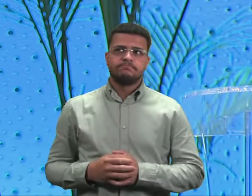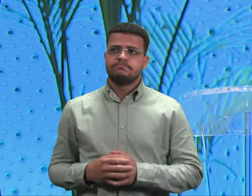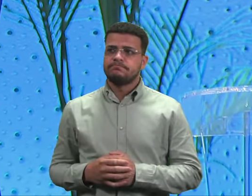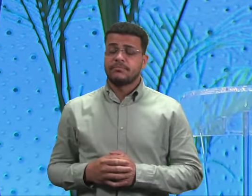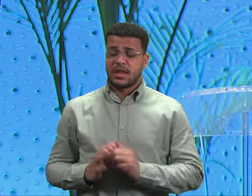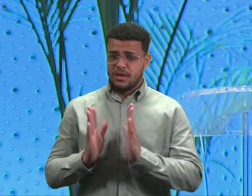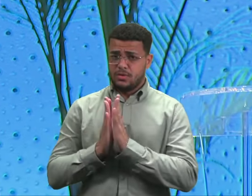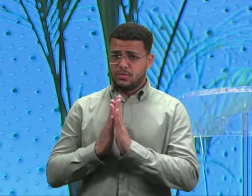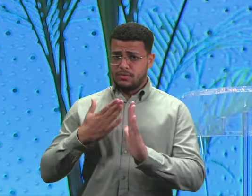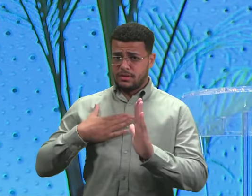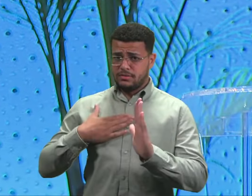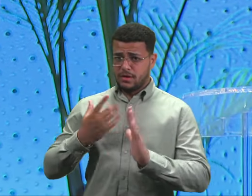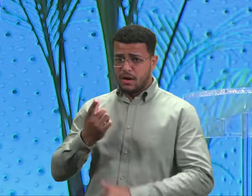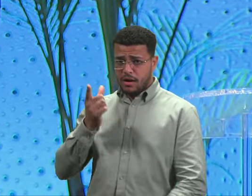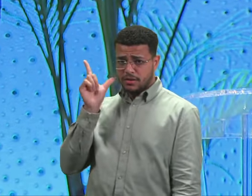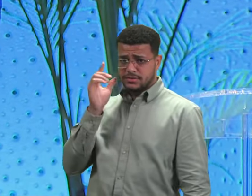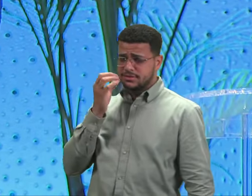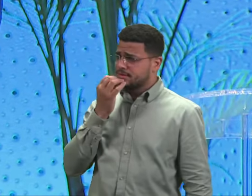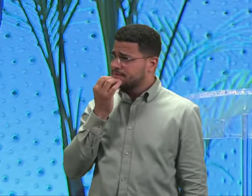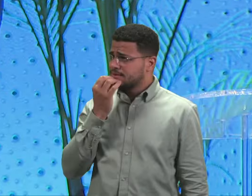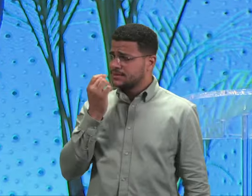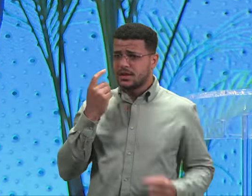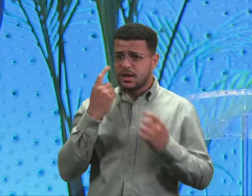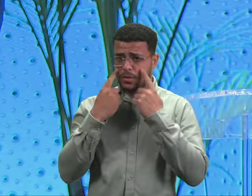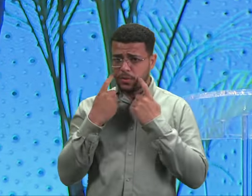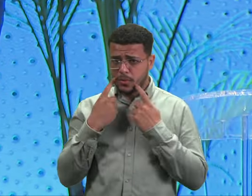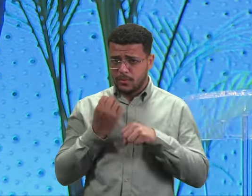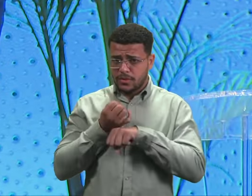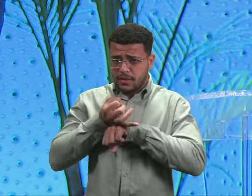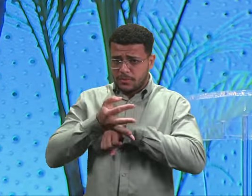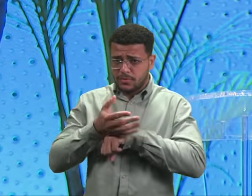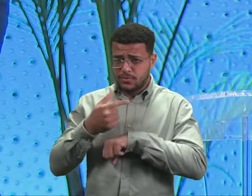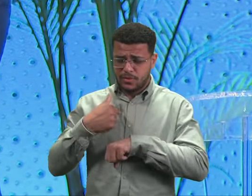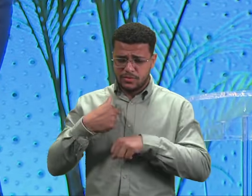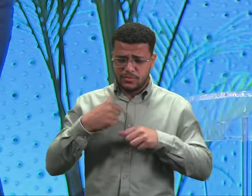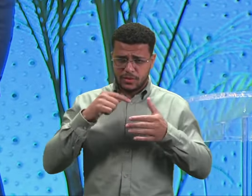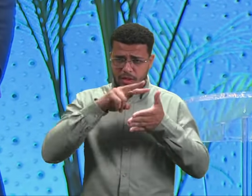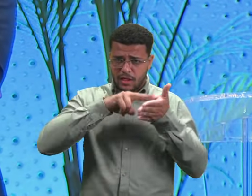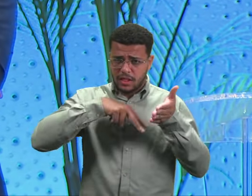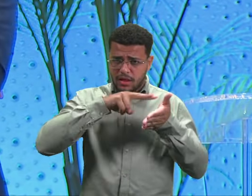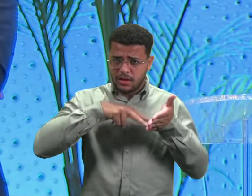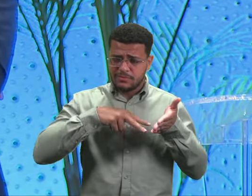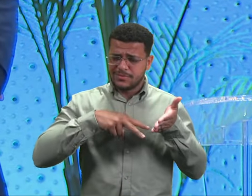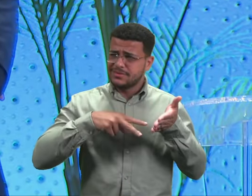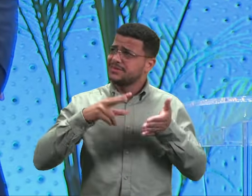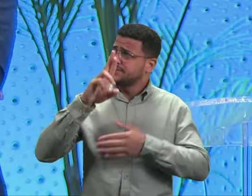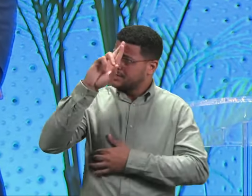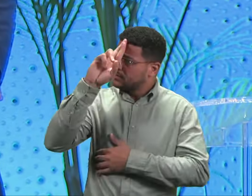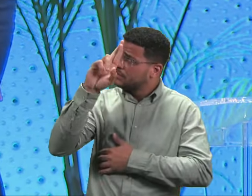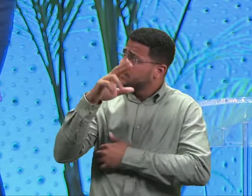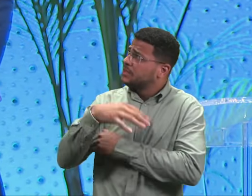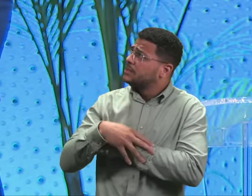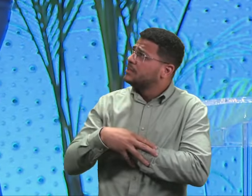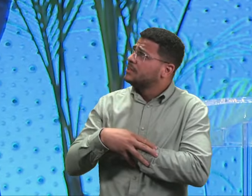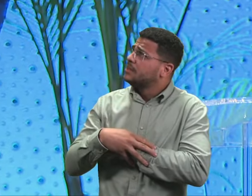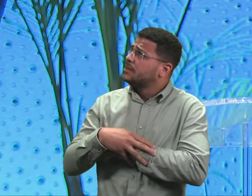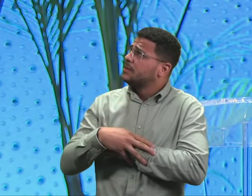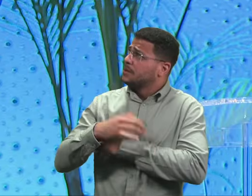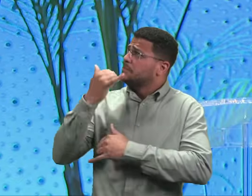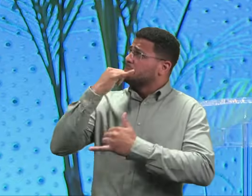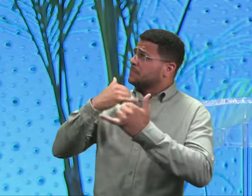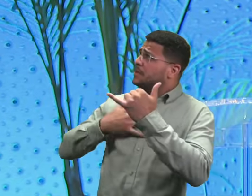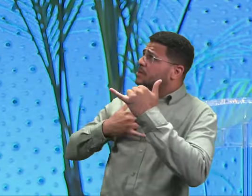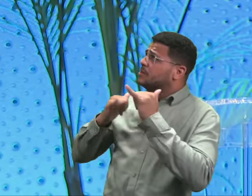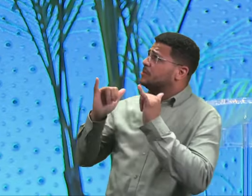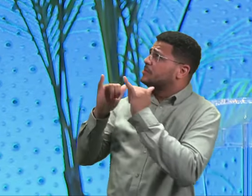eu orei a Deus e chorando esta madrugada, enquanto li esse texto, eu disse assim, Senhor, perdoa todas as vezes